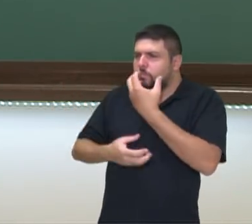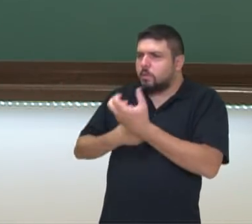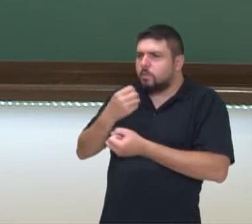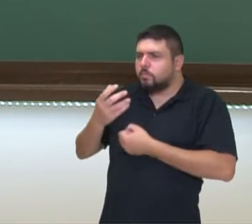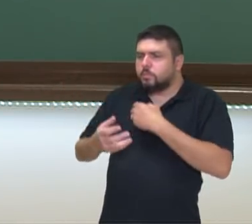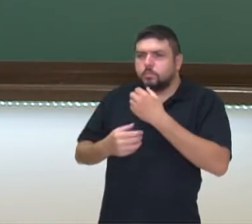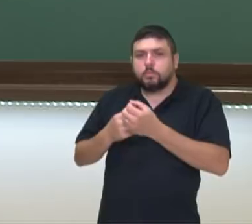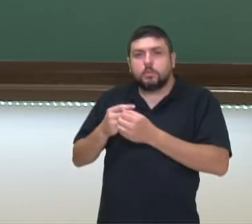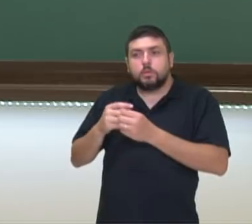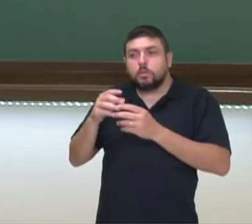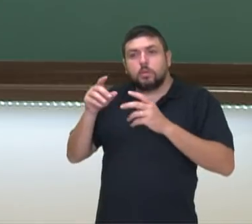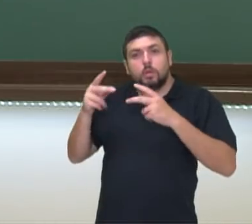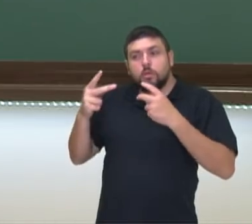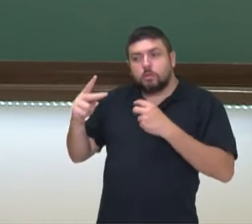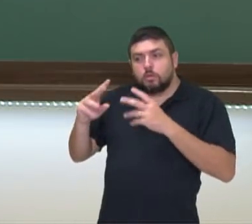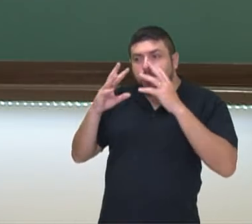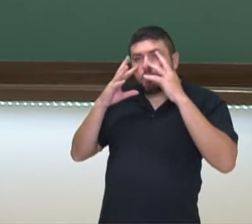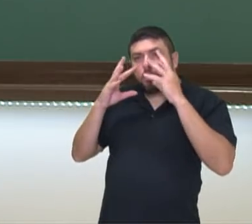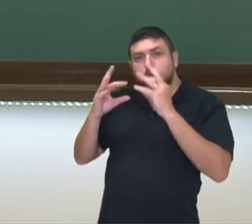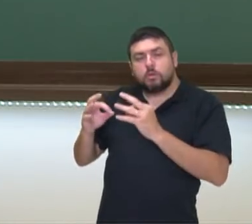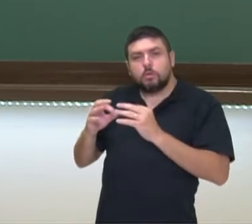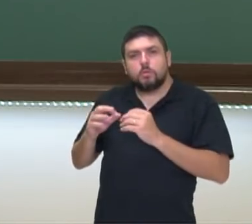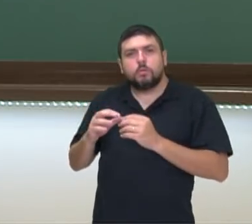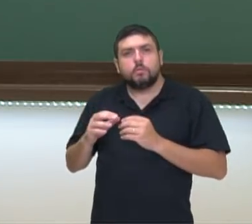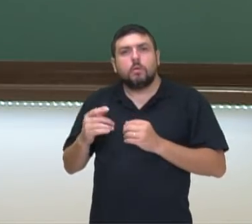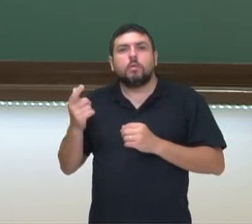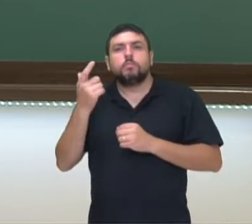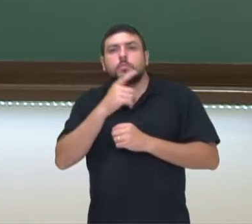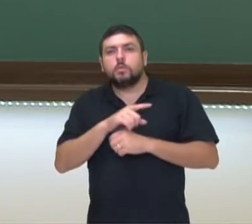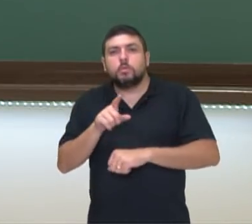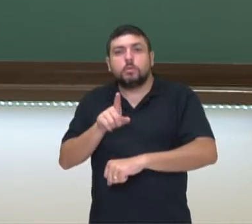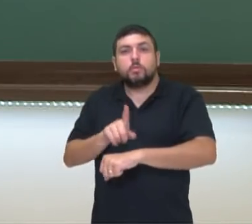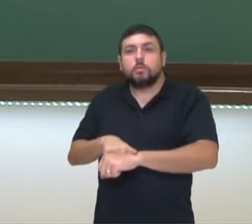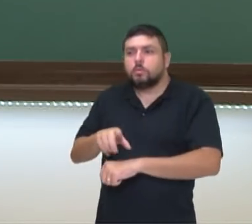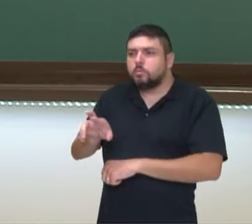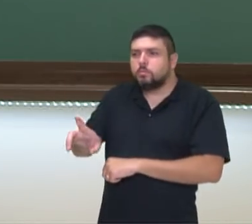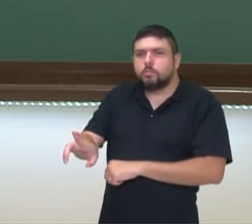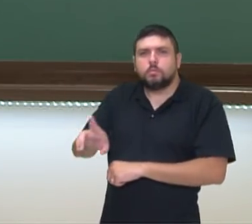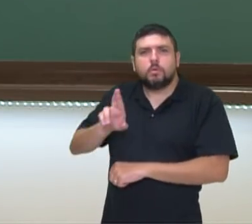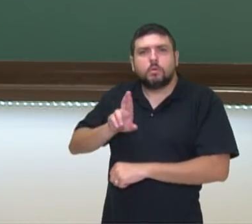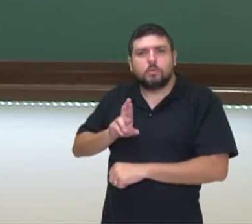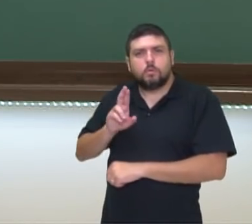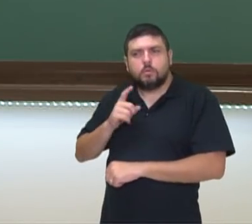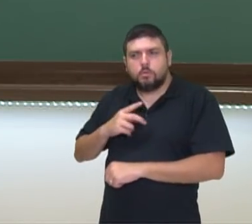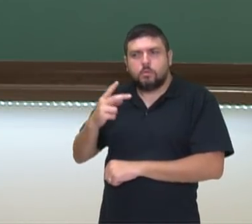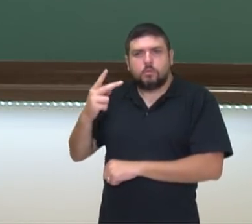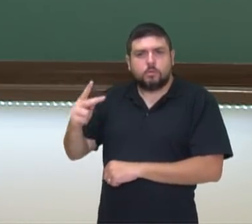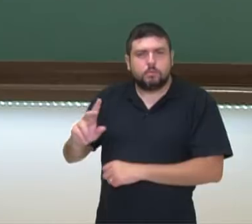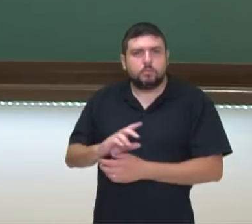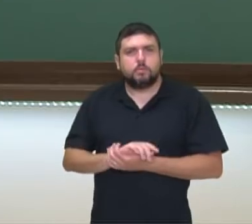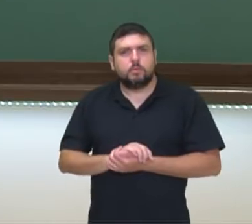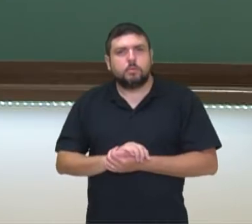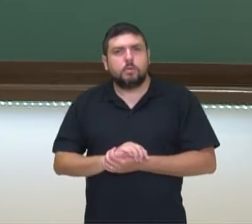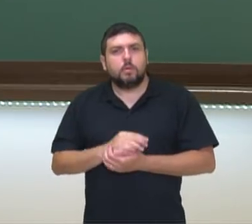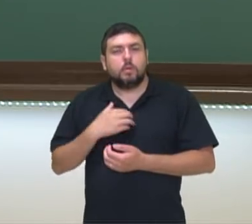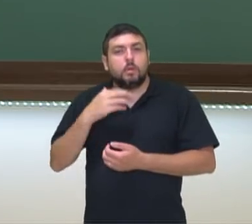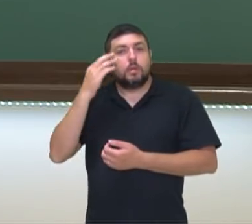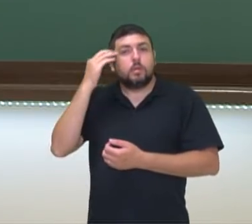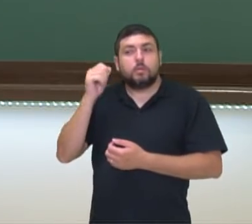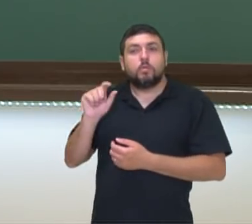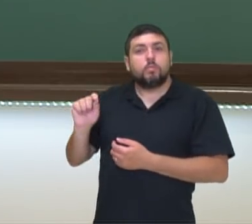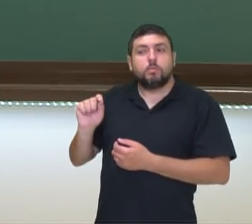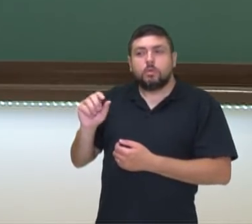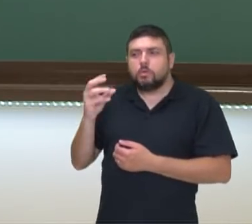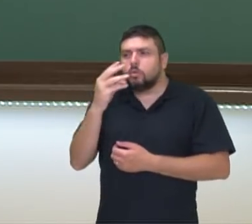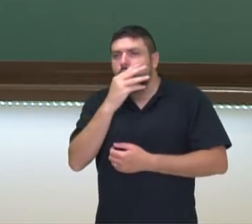incluímos algumas coisas, assim conseguimos ter a resposta automática do nosso leitor ouvinte, sabendo que ele